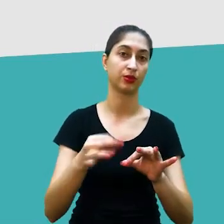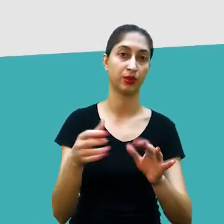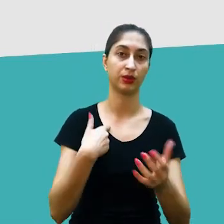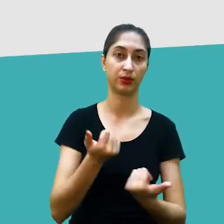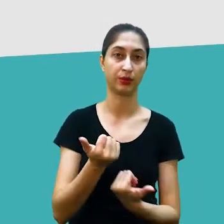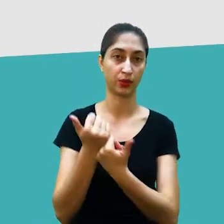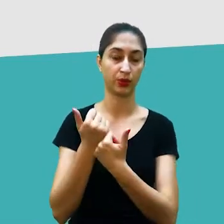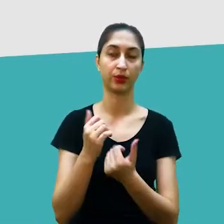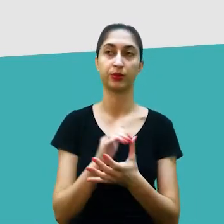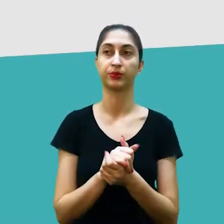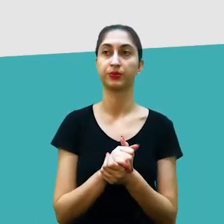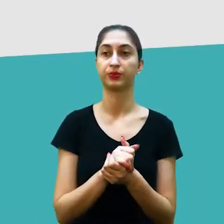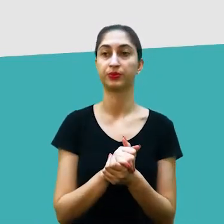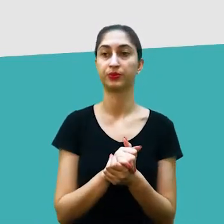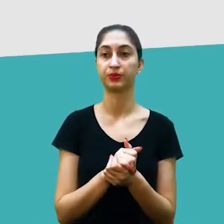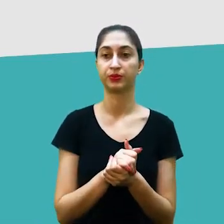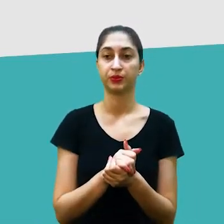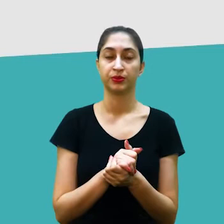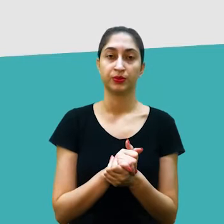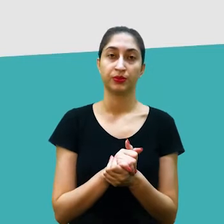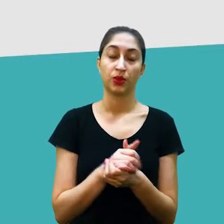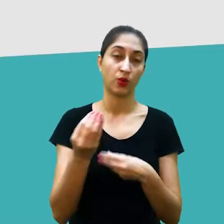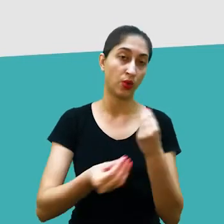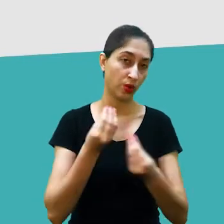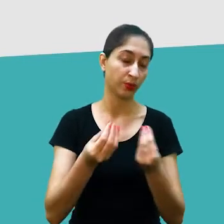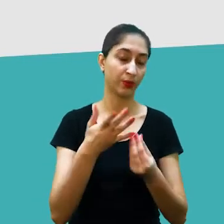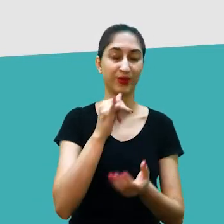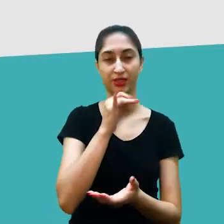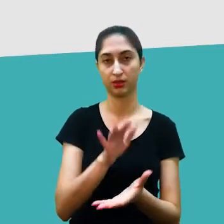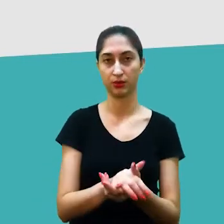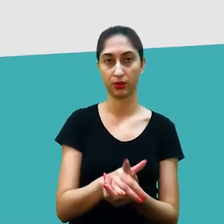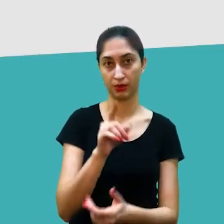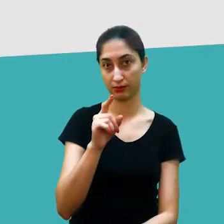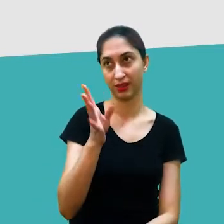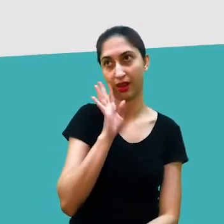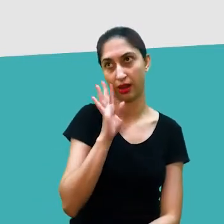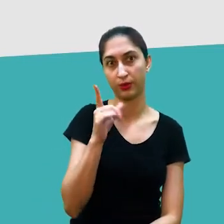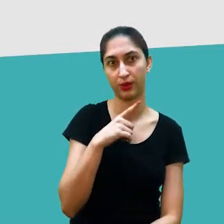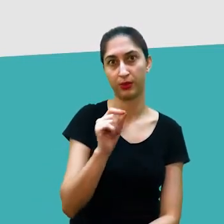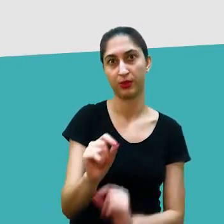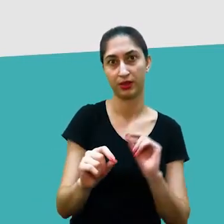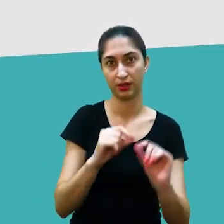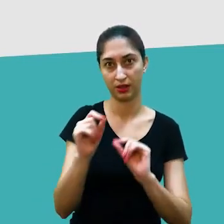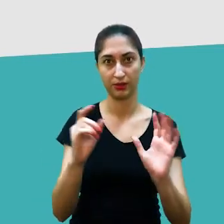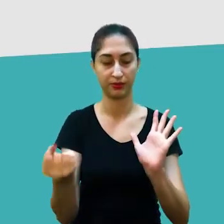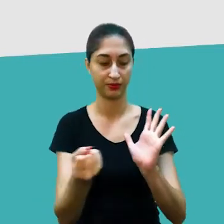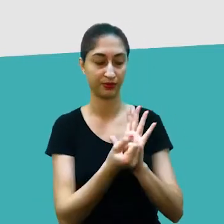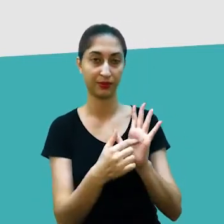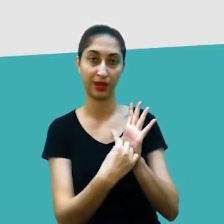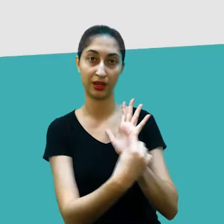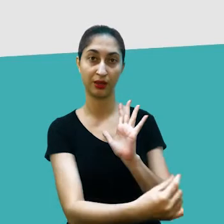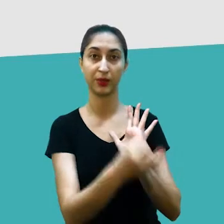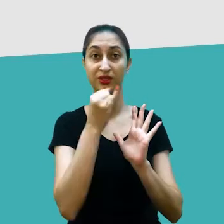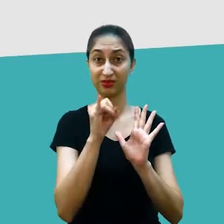apoiando. Como que o legal seria que nesse tag teria uma inscrição dizendo para o consumidor: